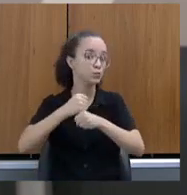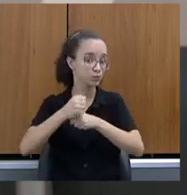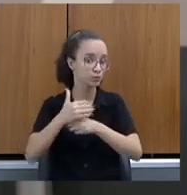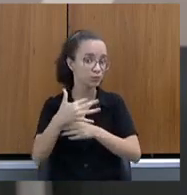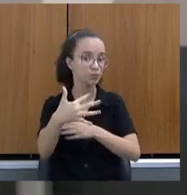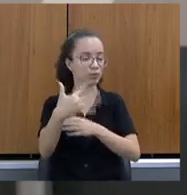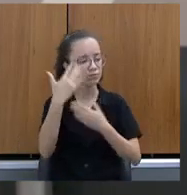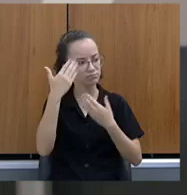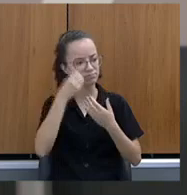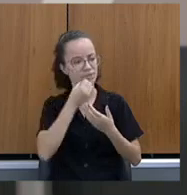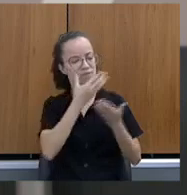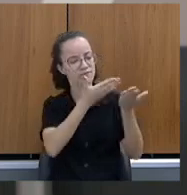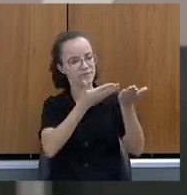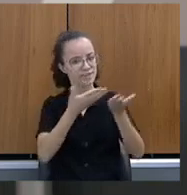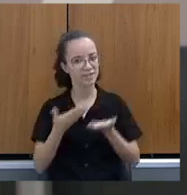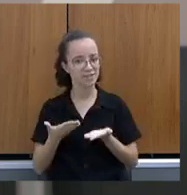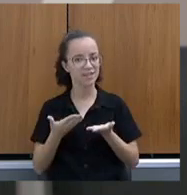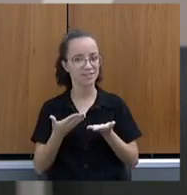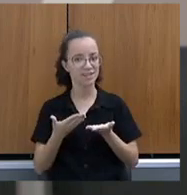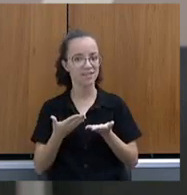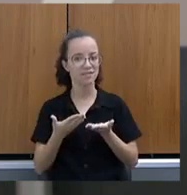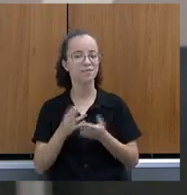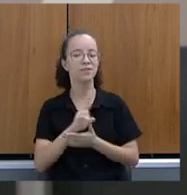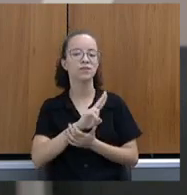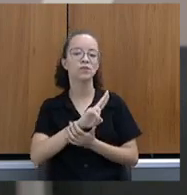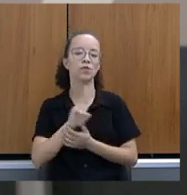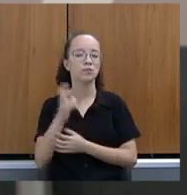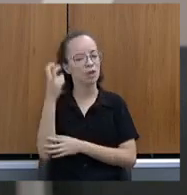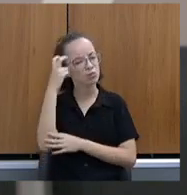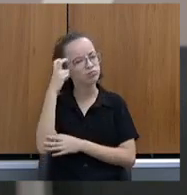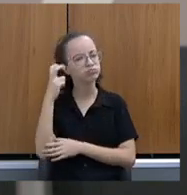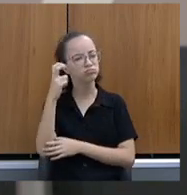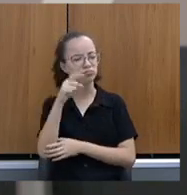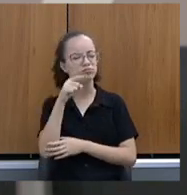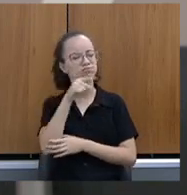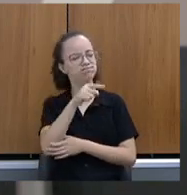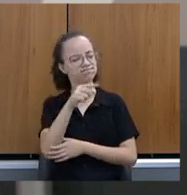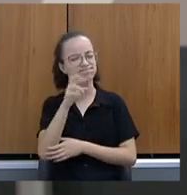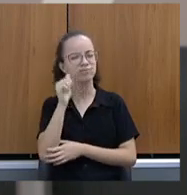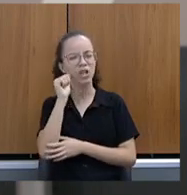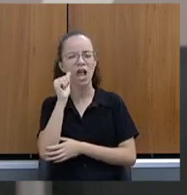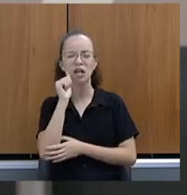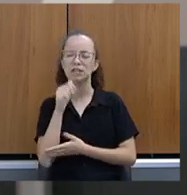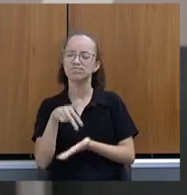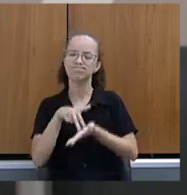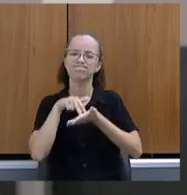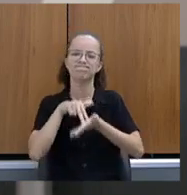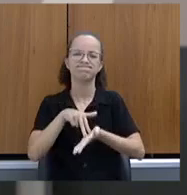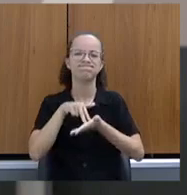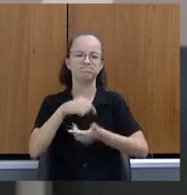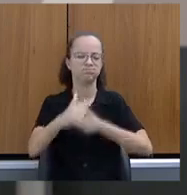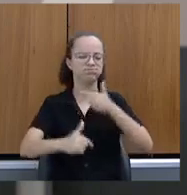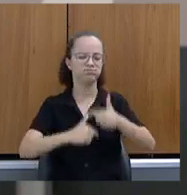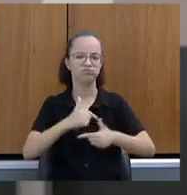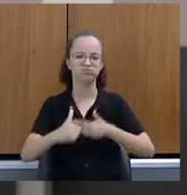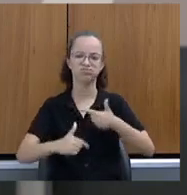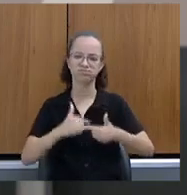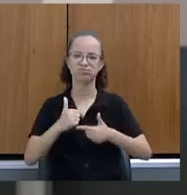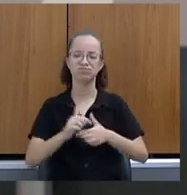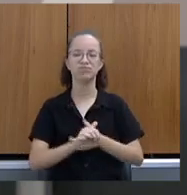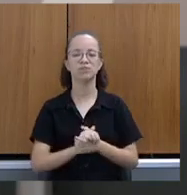seja muito bem-vinda em nome da cultura senhora que sempre atuou de forma firme defensora da cultura